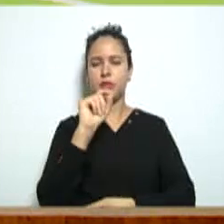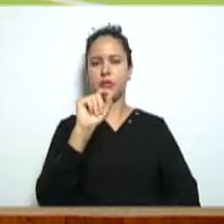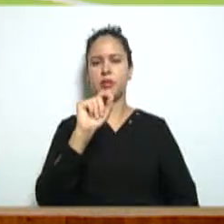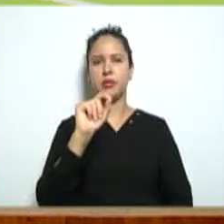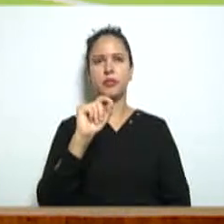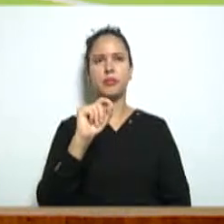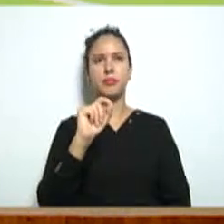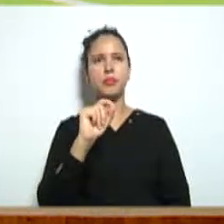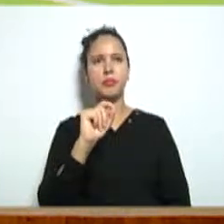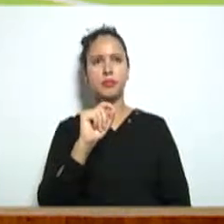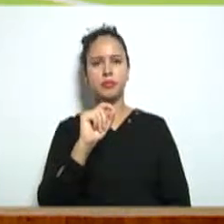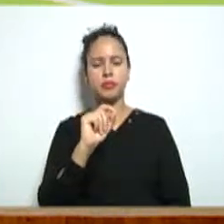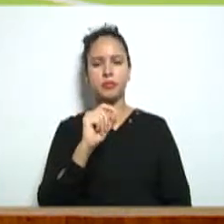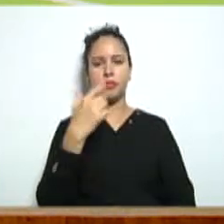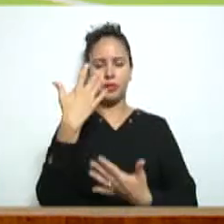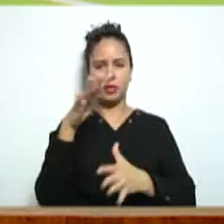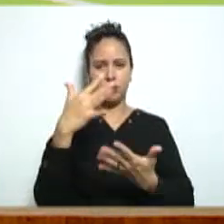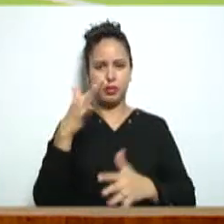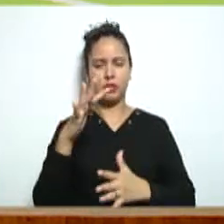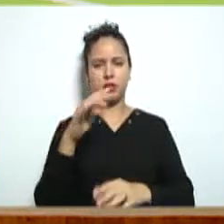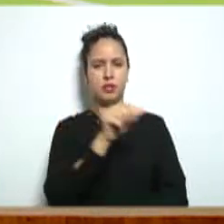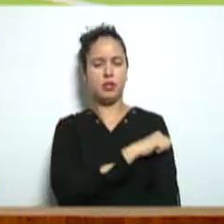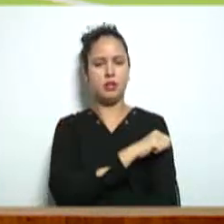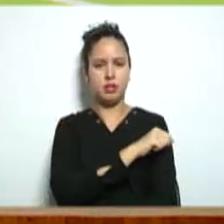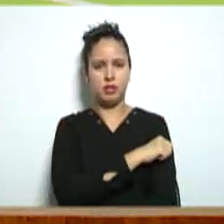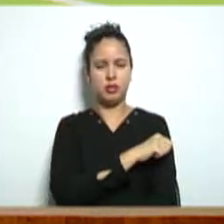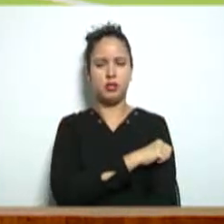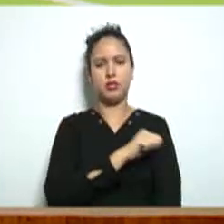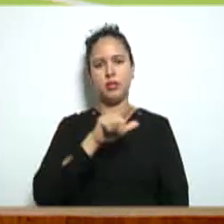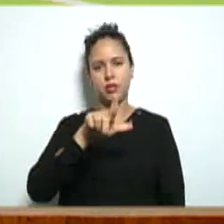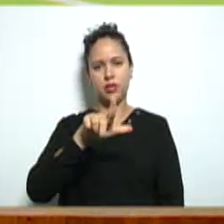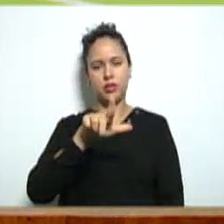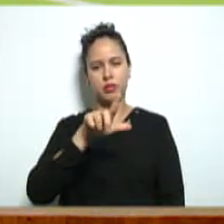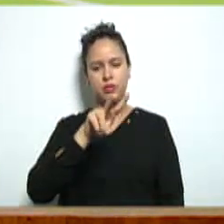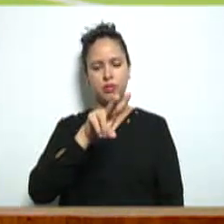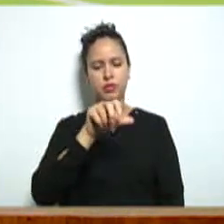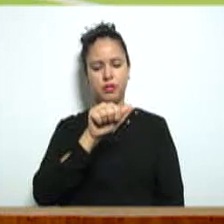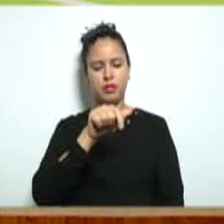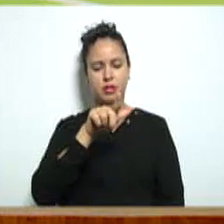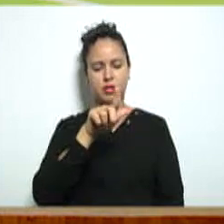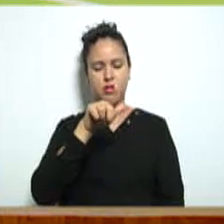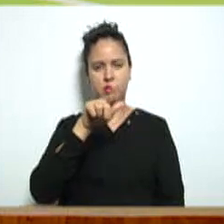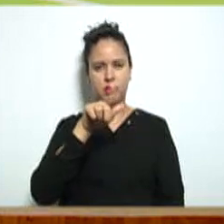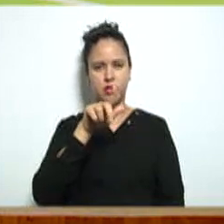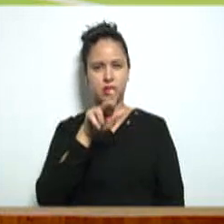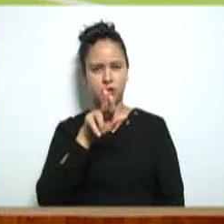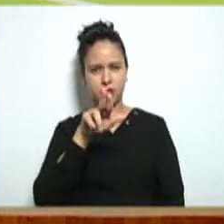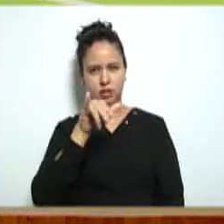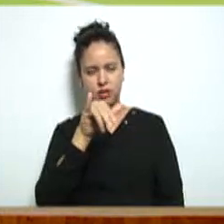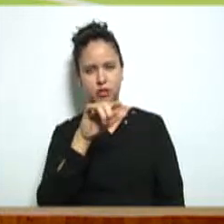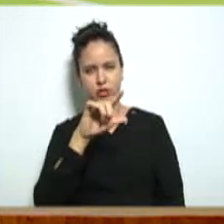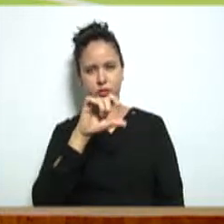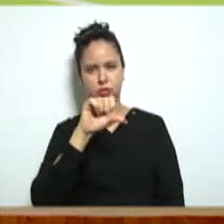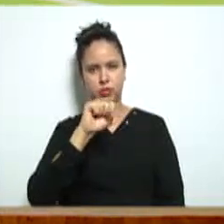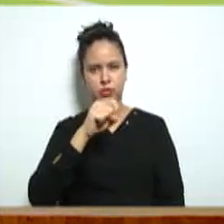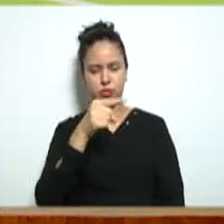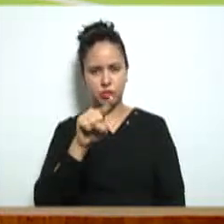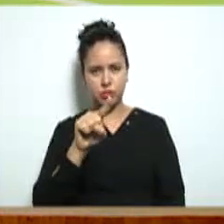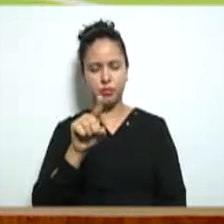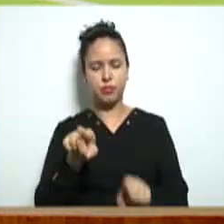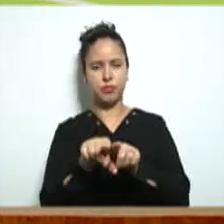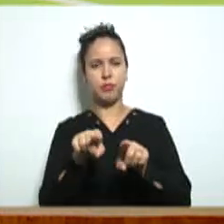momento para parabenizar os alunos Wagson, Tiago, Camila, Fernando e o Alisson, lá da escola